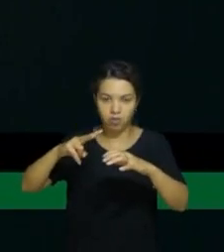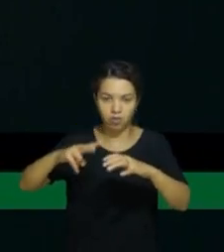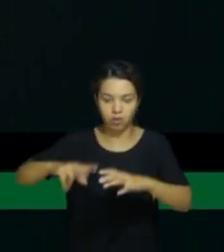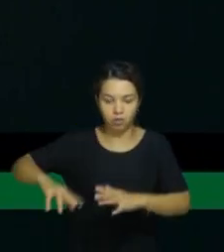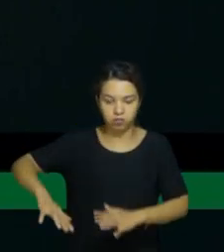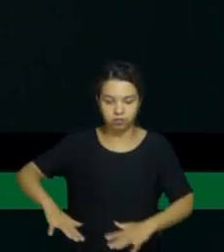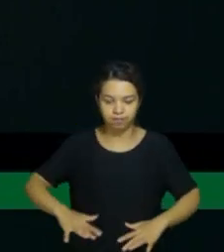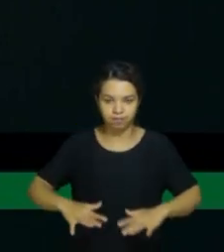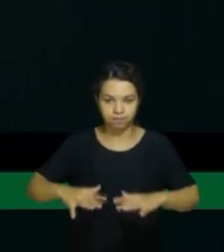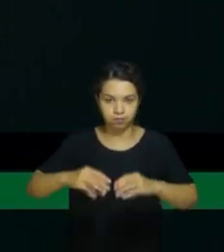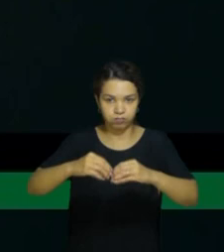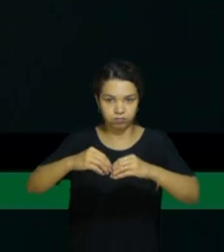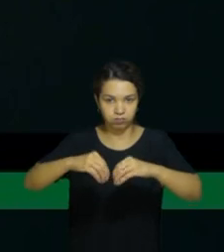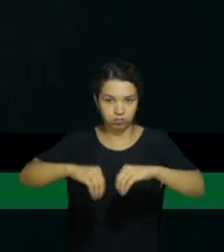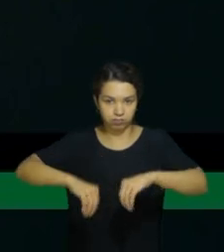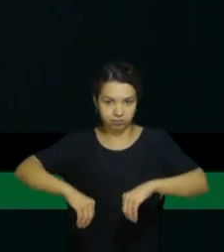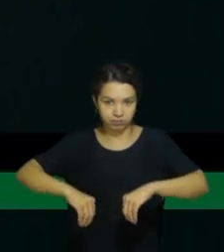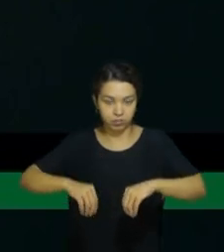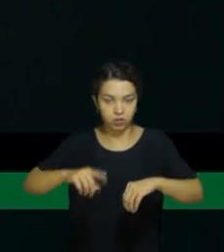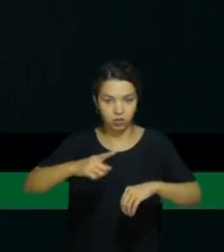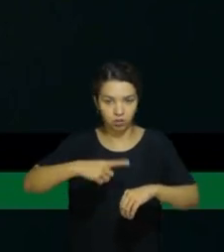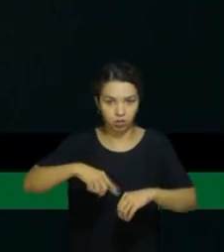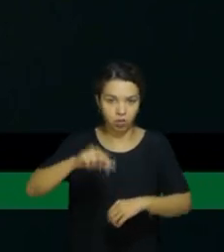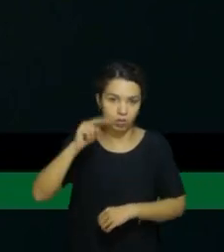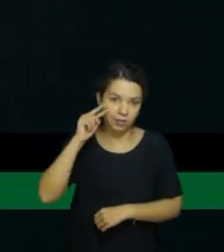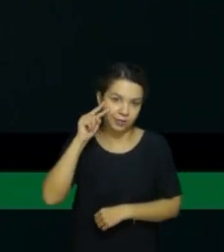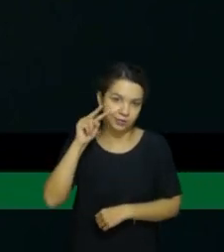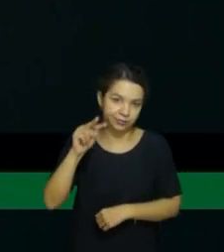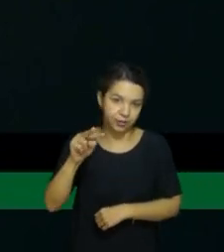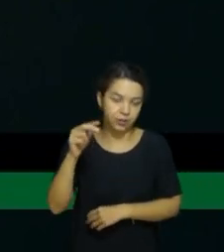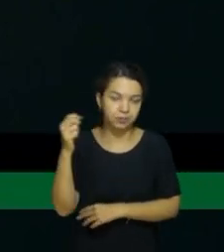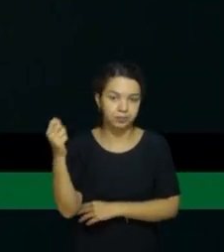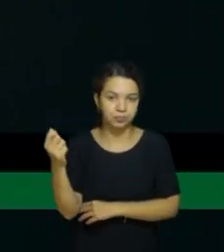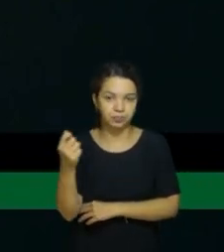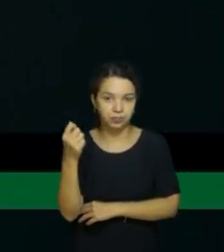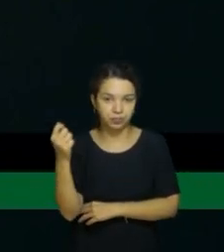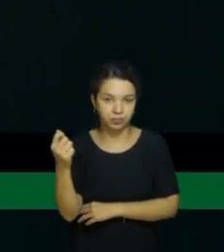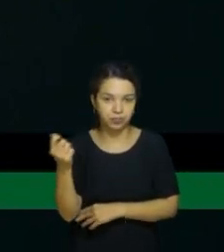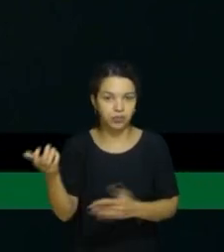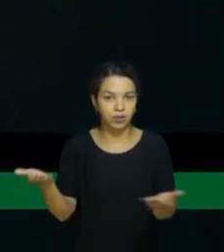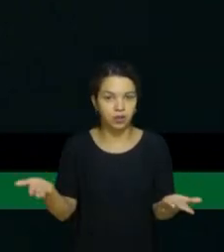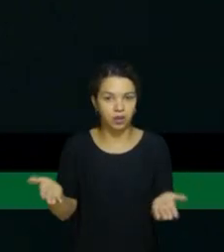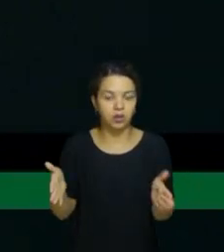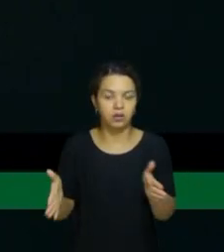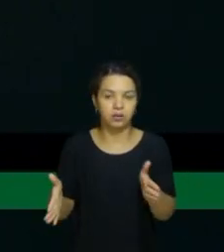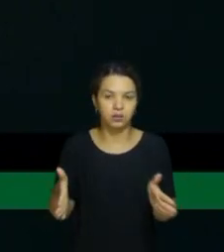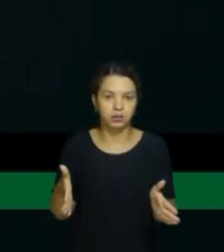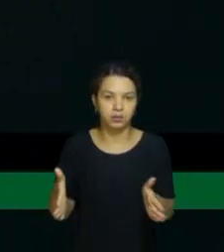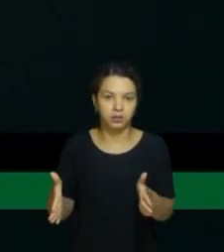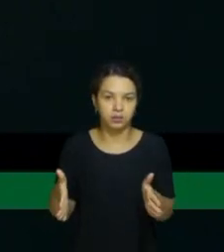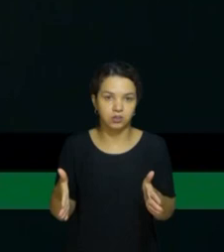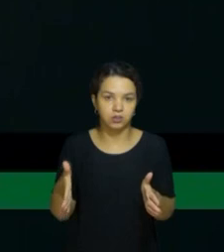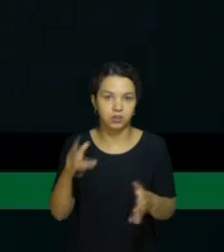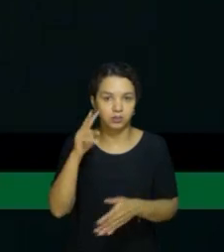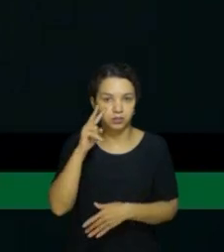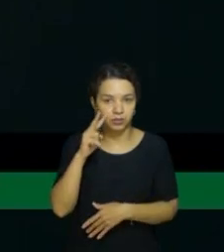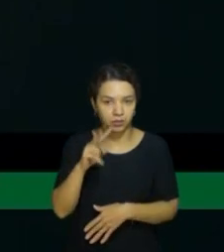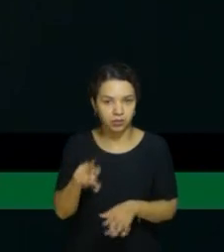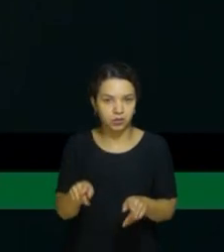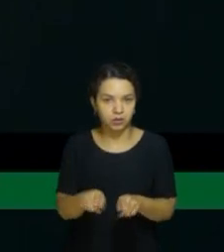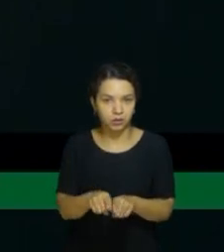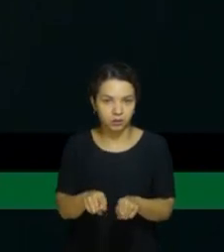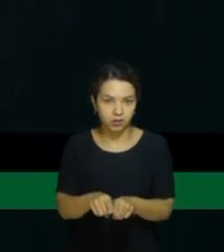aquilo que nós presenciamos no Rio Grande do Sul neste momento e presenciamos em